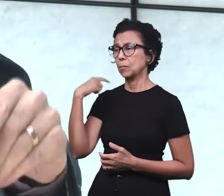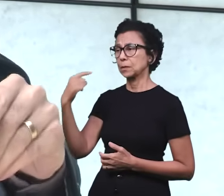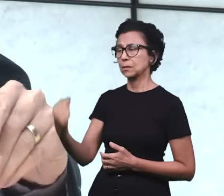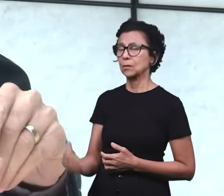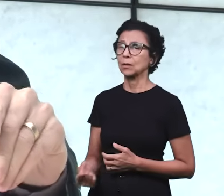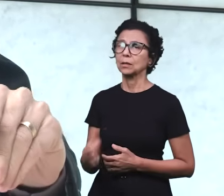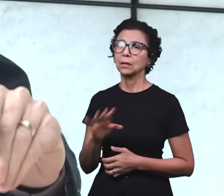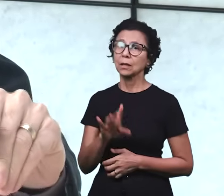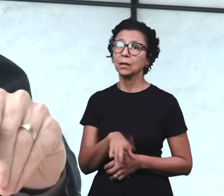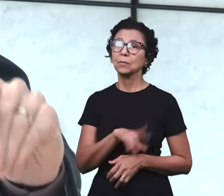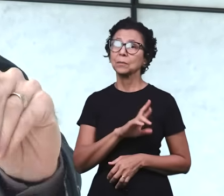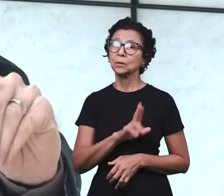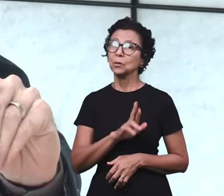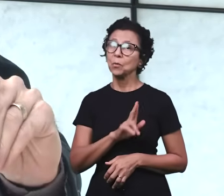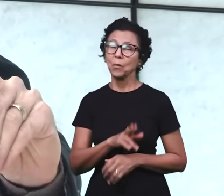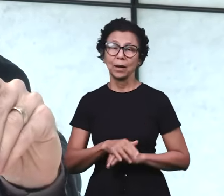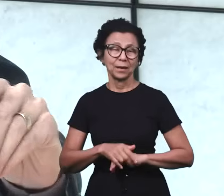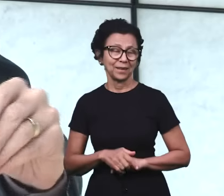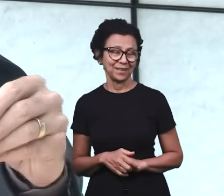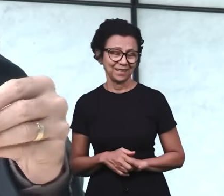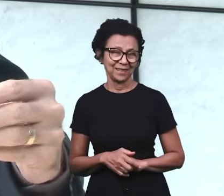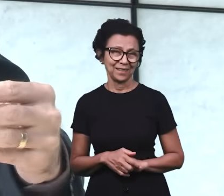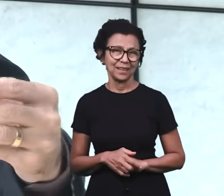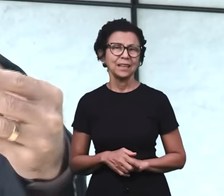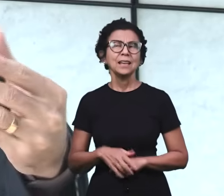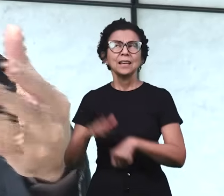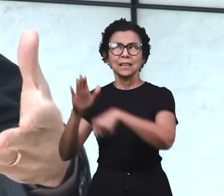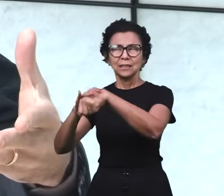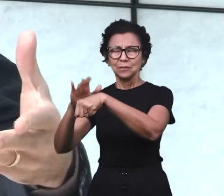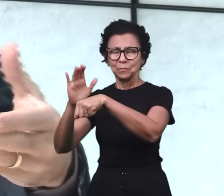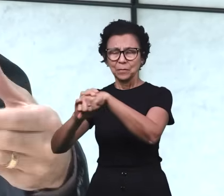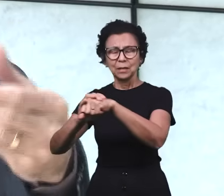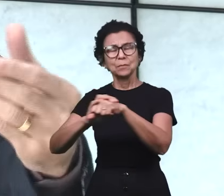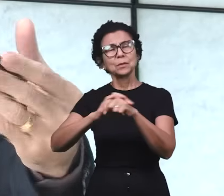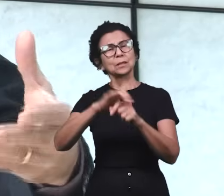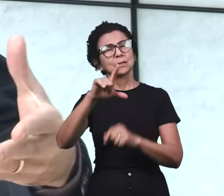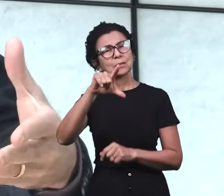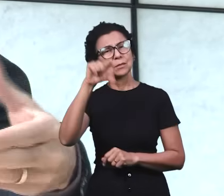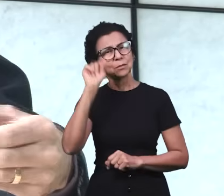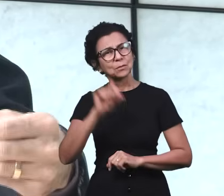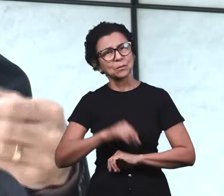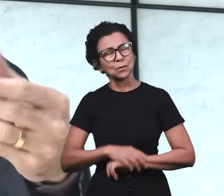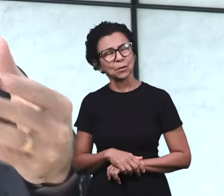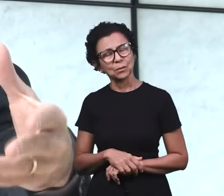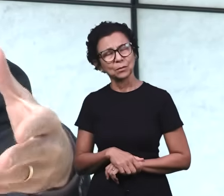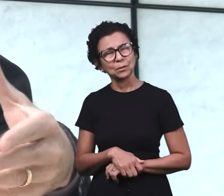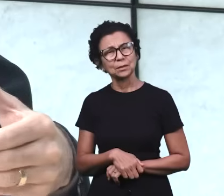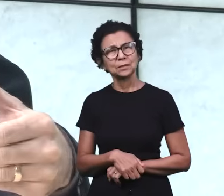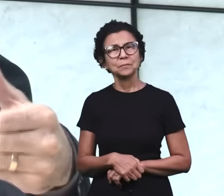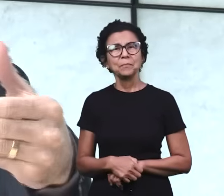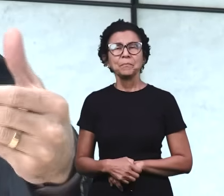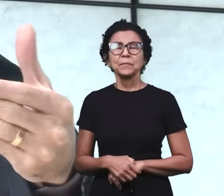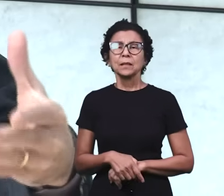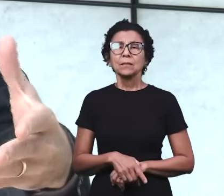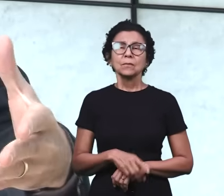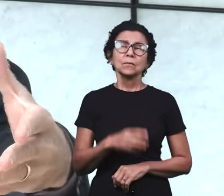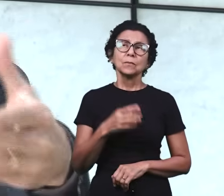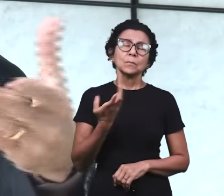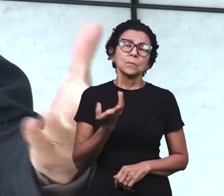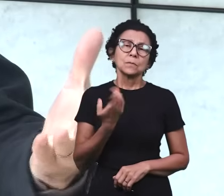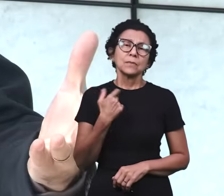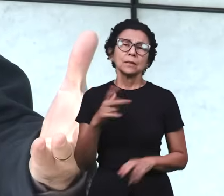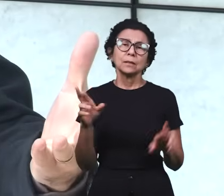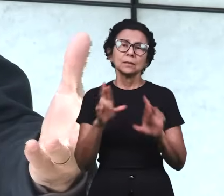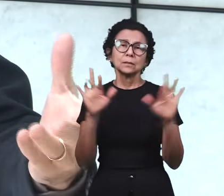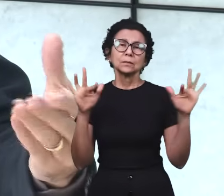essa posição que nós estamos ocupando, né? Seja você como servo, como pai, como mãe, como o filho,